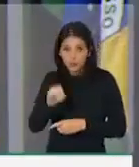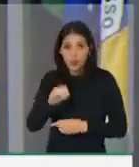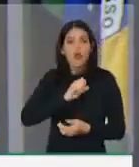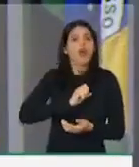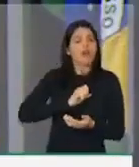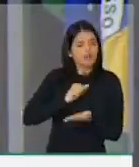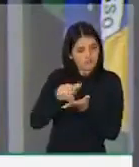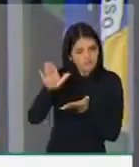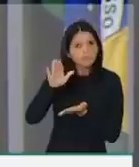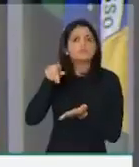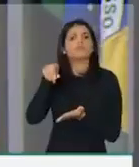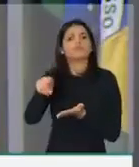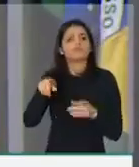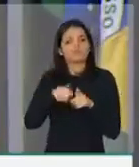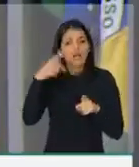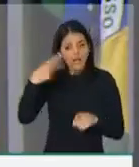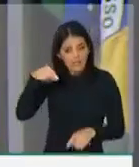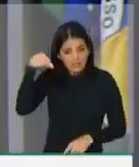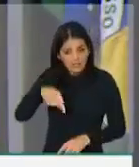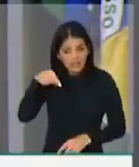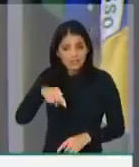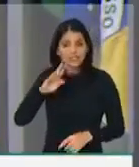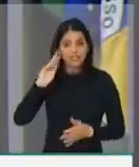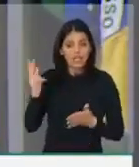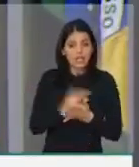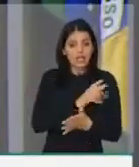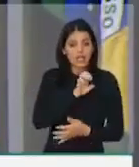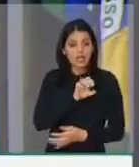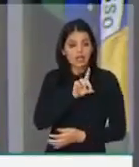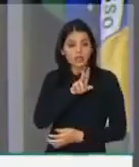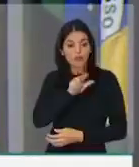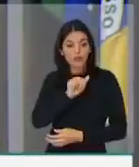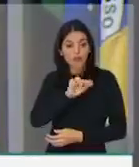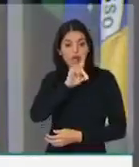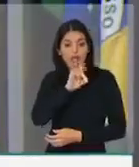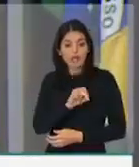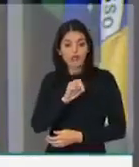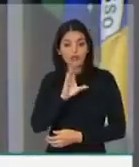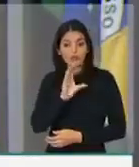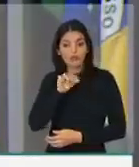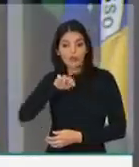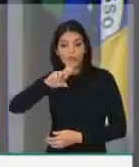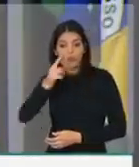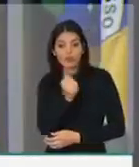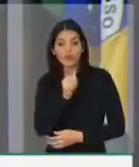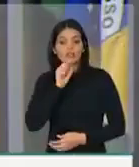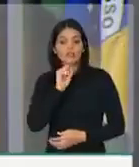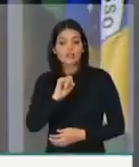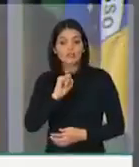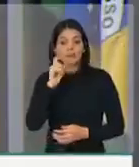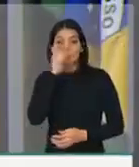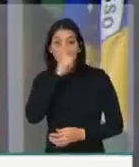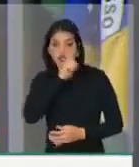essa casa porque já temos já presidente do caso Eduardo Cunha quem mente CPI tem que ser cassado obrigado